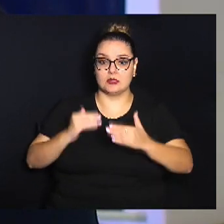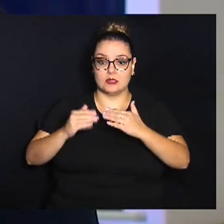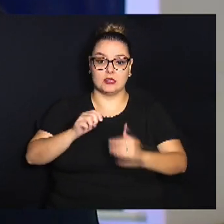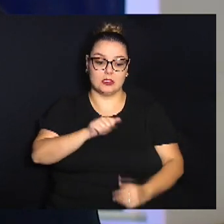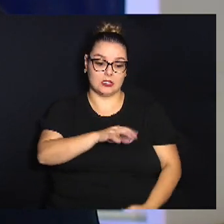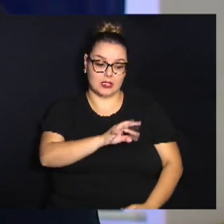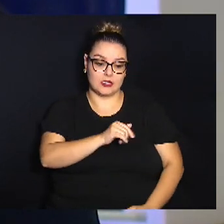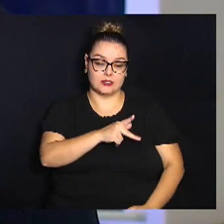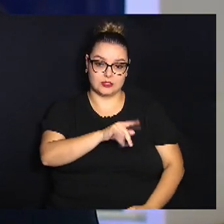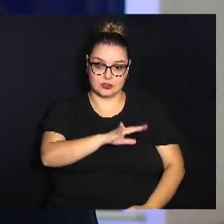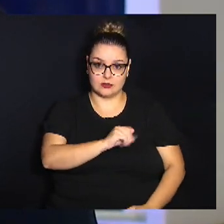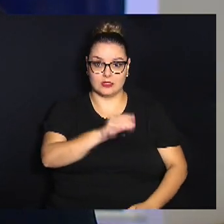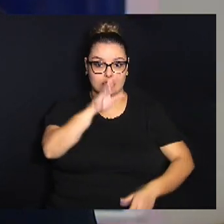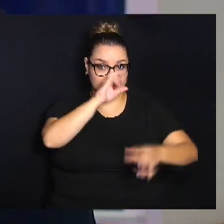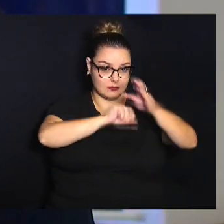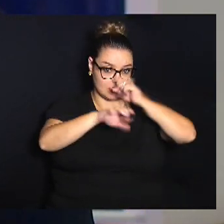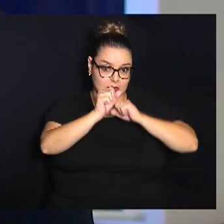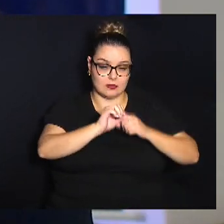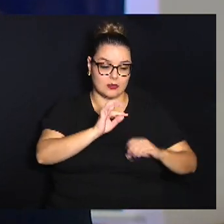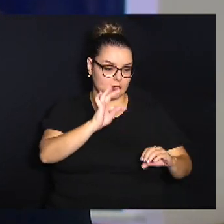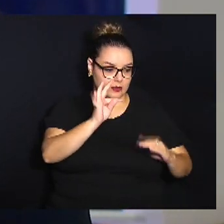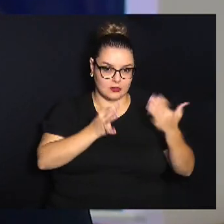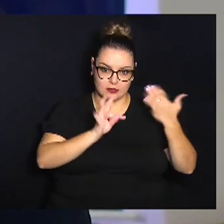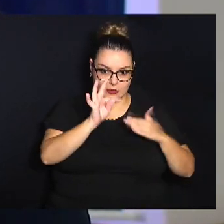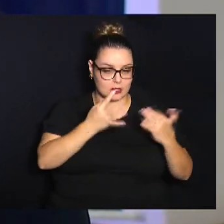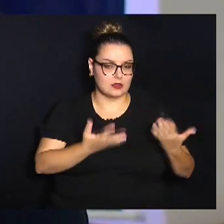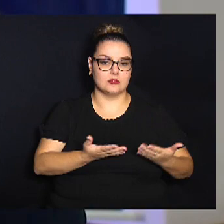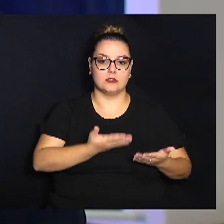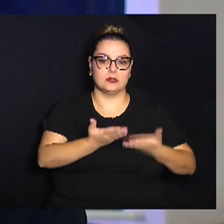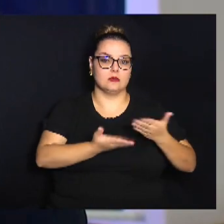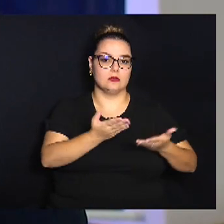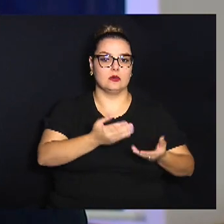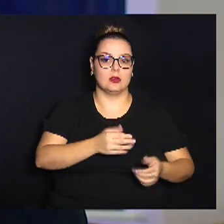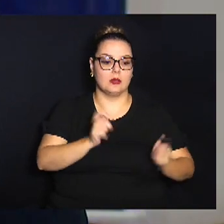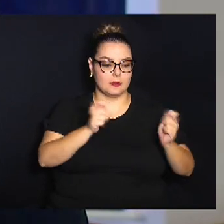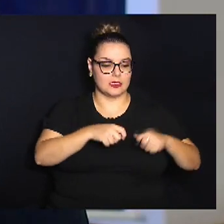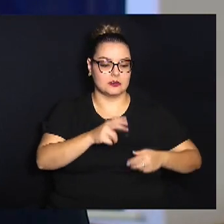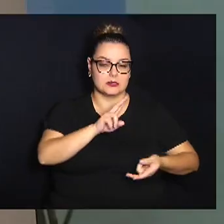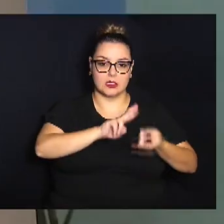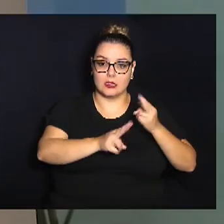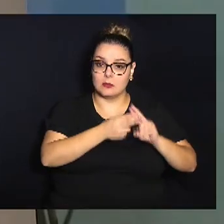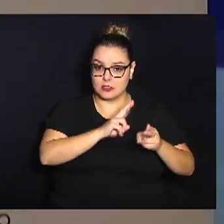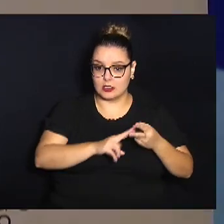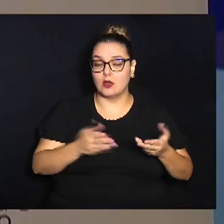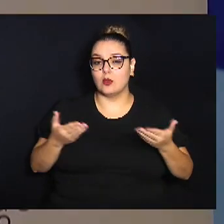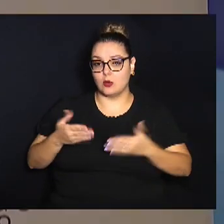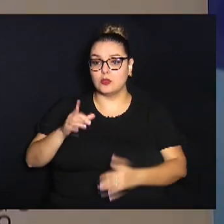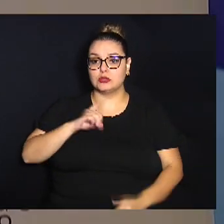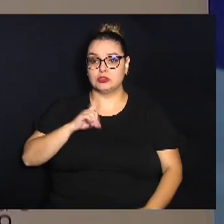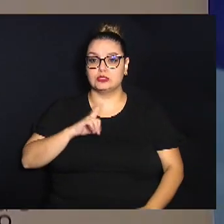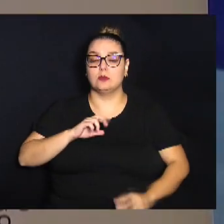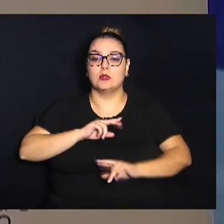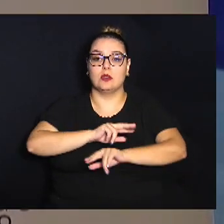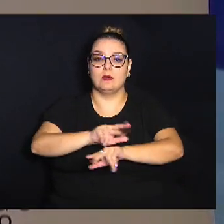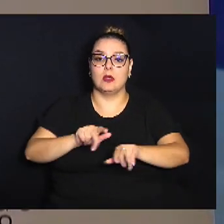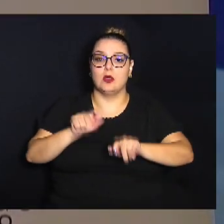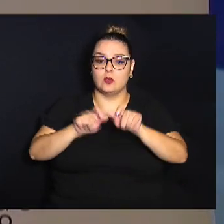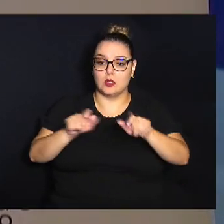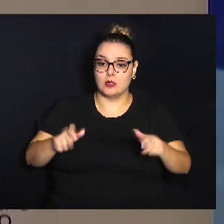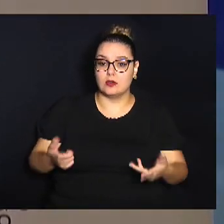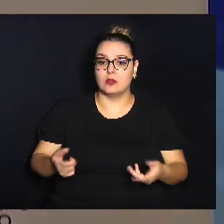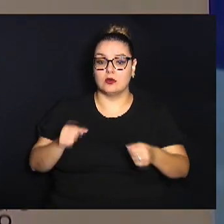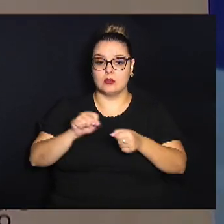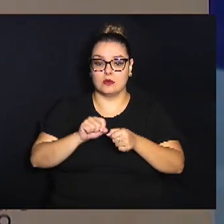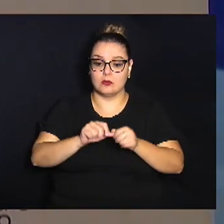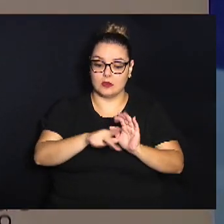em terapia desenvolver capacidades e habilidades. A gente tem hoje muitas pessoas que fazem